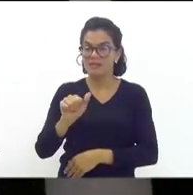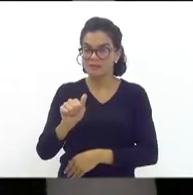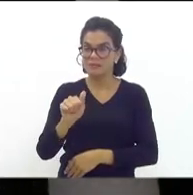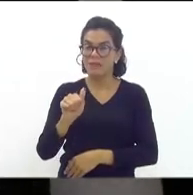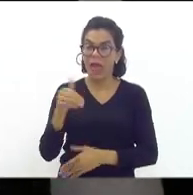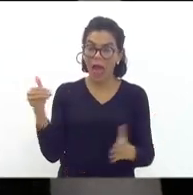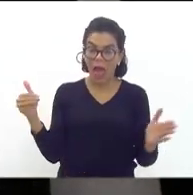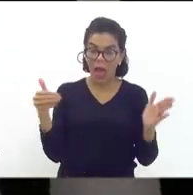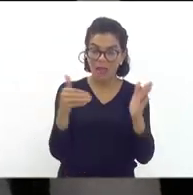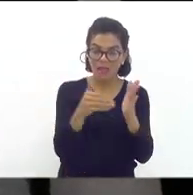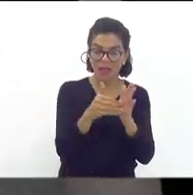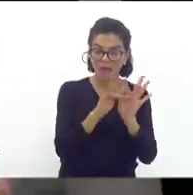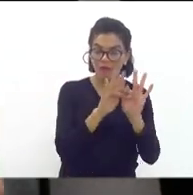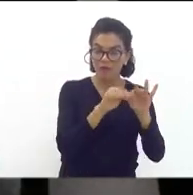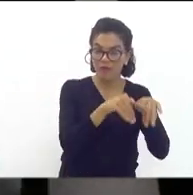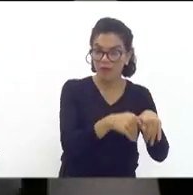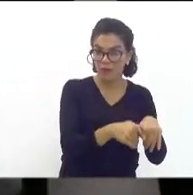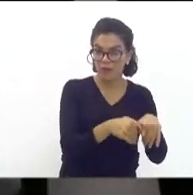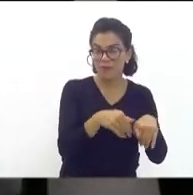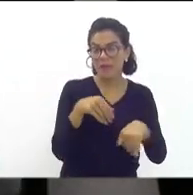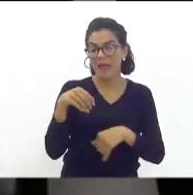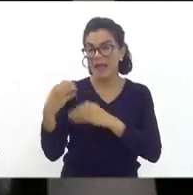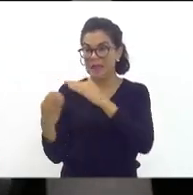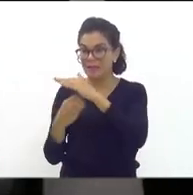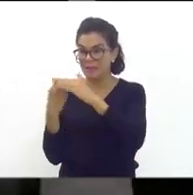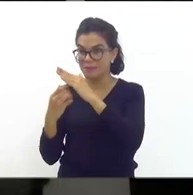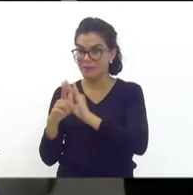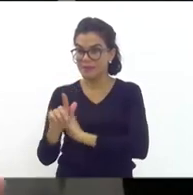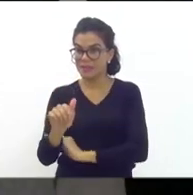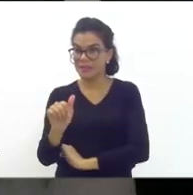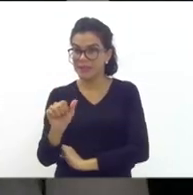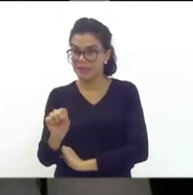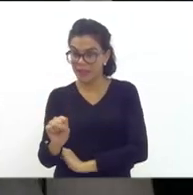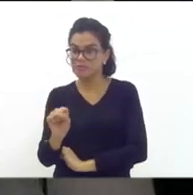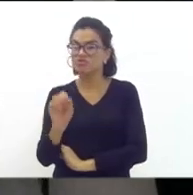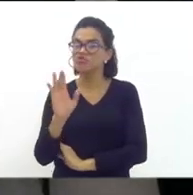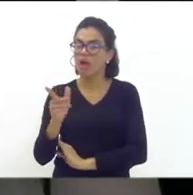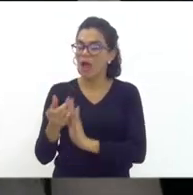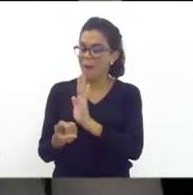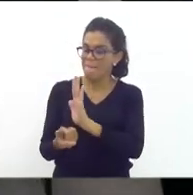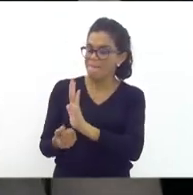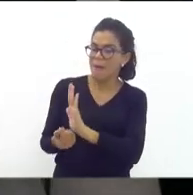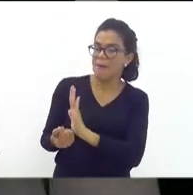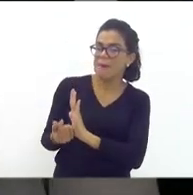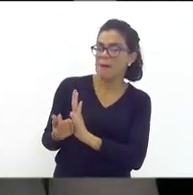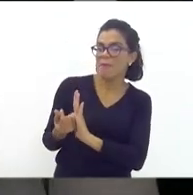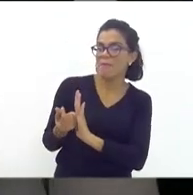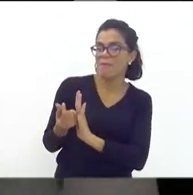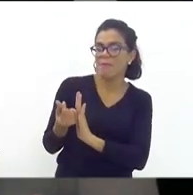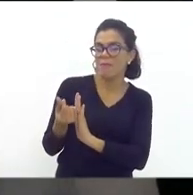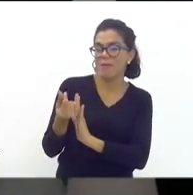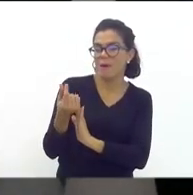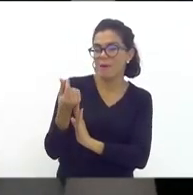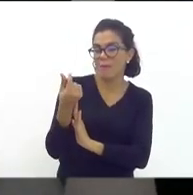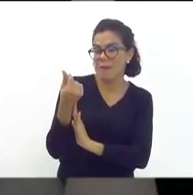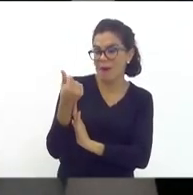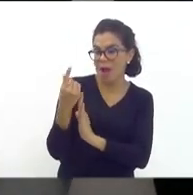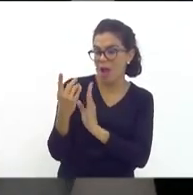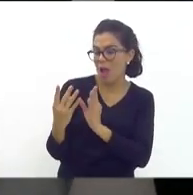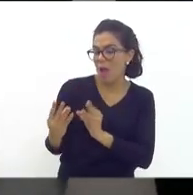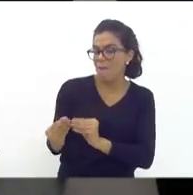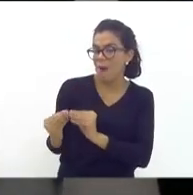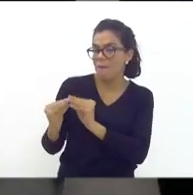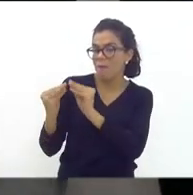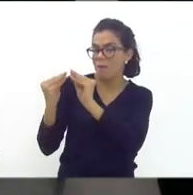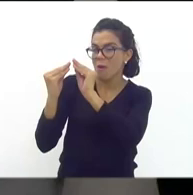ao final do processo que a nathus de provavelmente teria tido um faturamento Extra também de